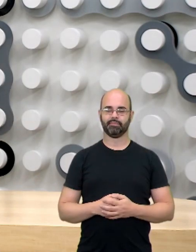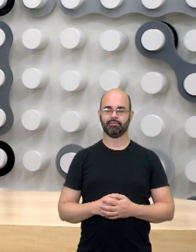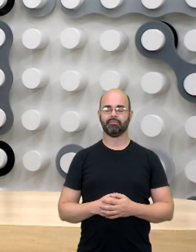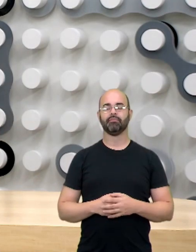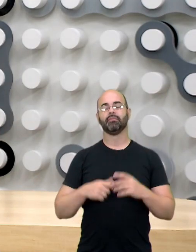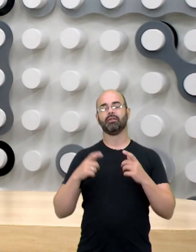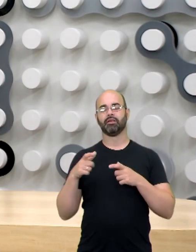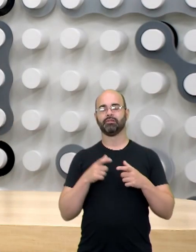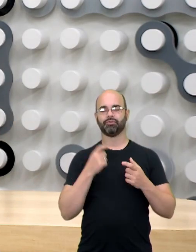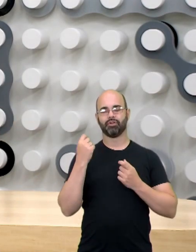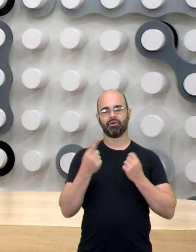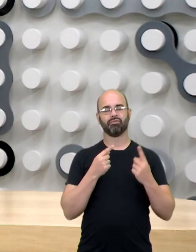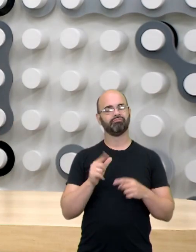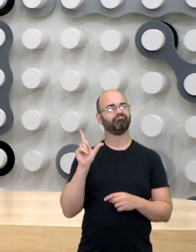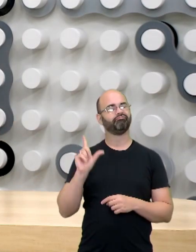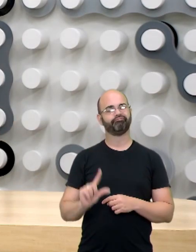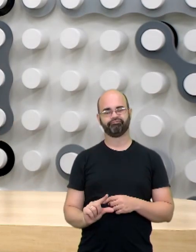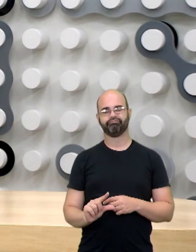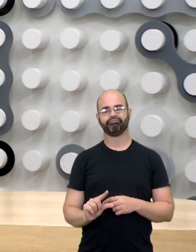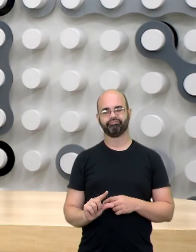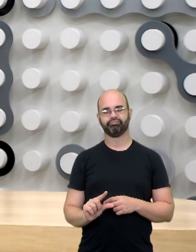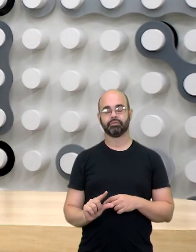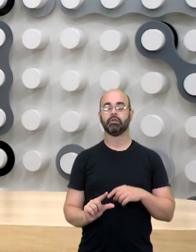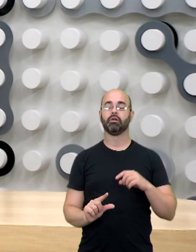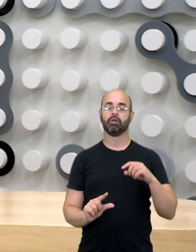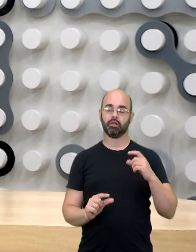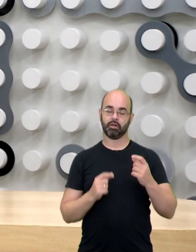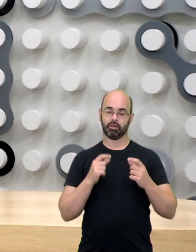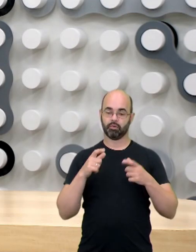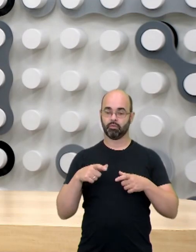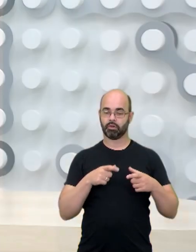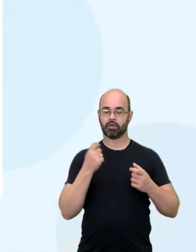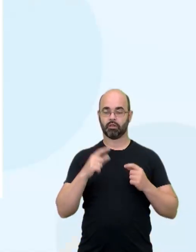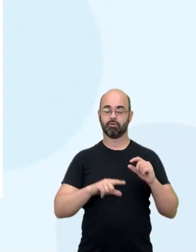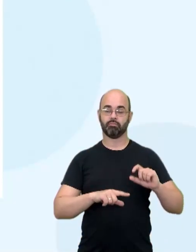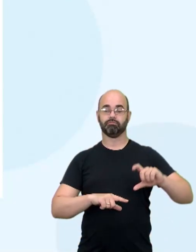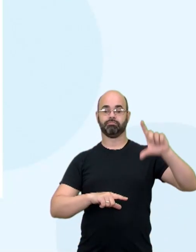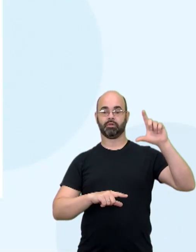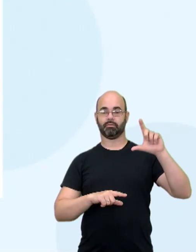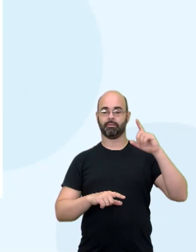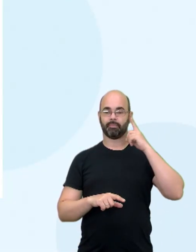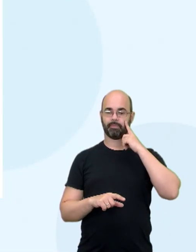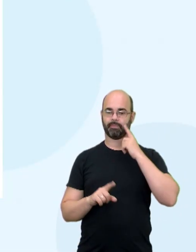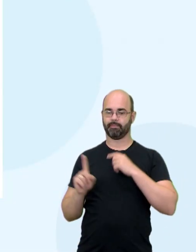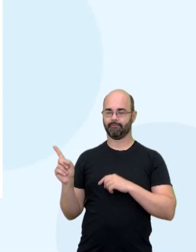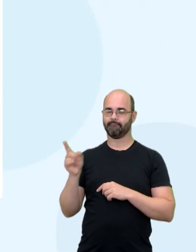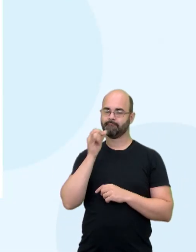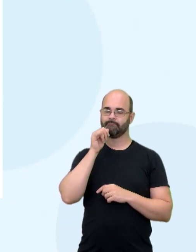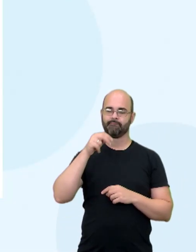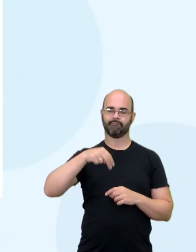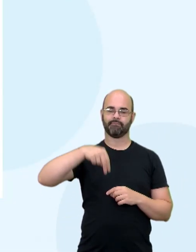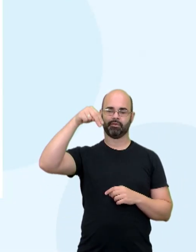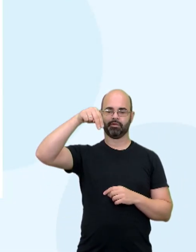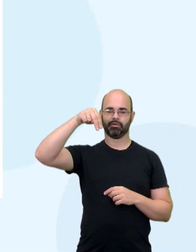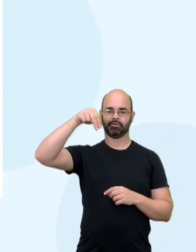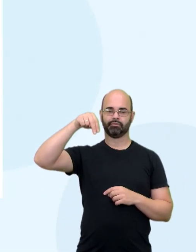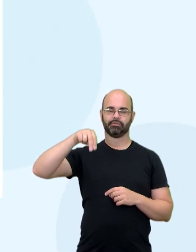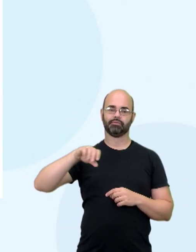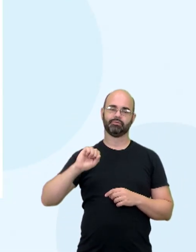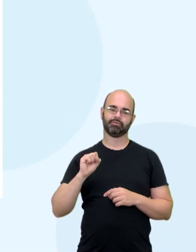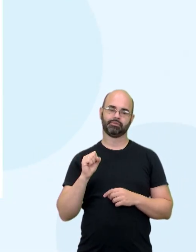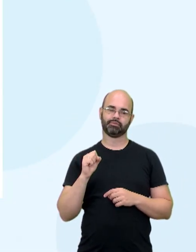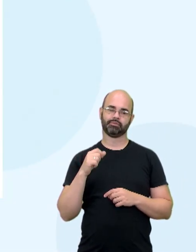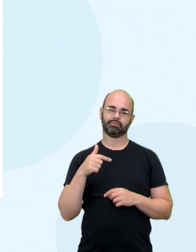tem regiões que tem mais. E é o que a gente vai ver no mapa aí, no gráfico. Vamos lá, ó. No norte, por exemplo, então tá lá, R$